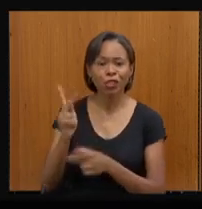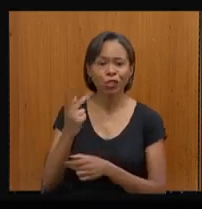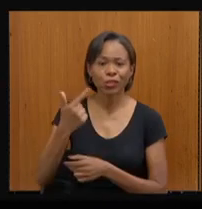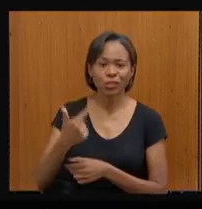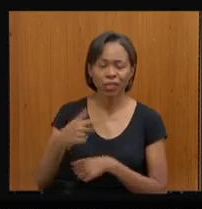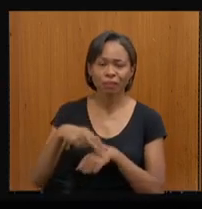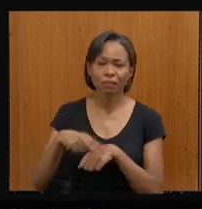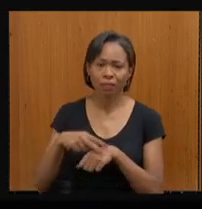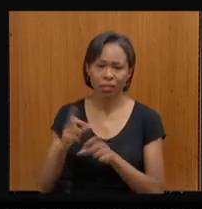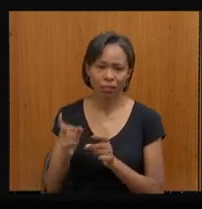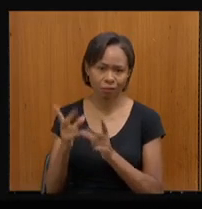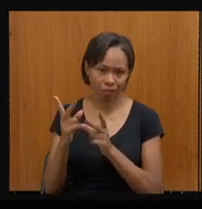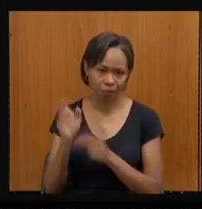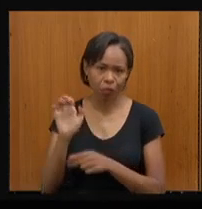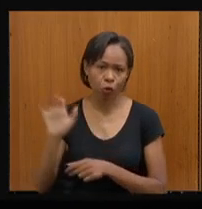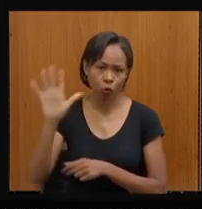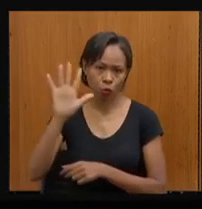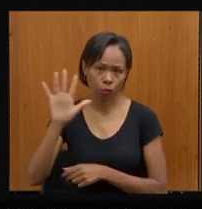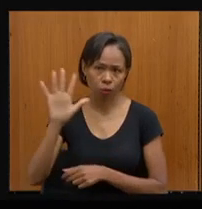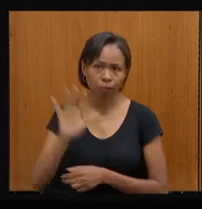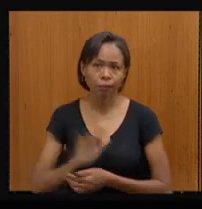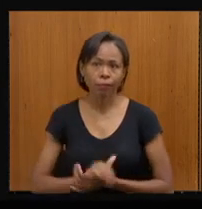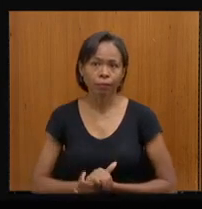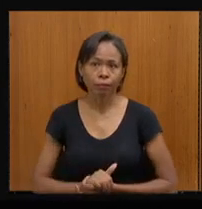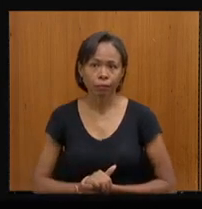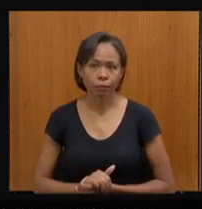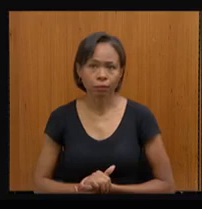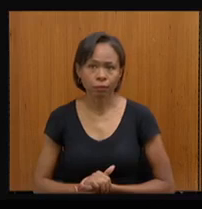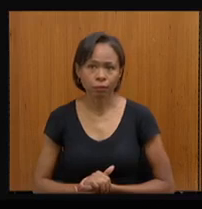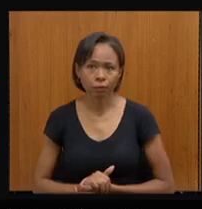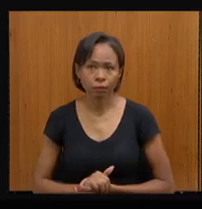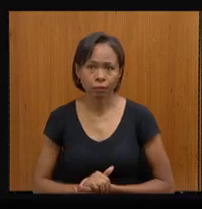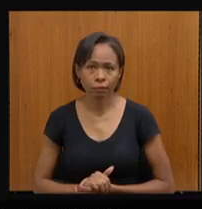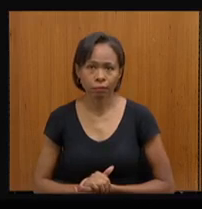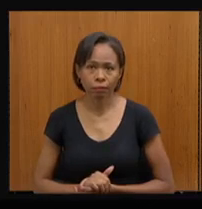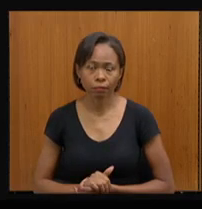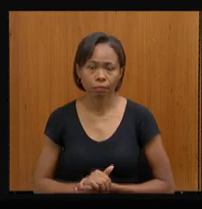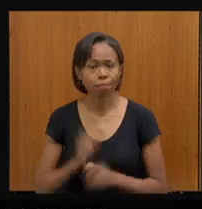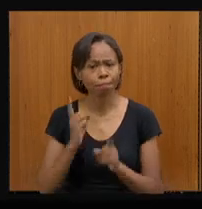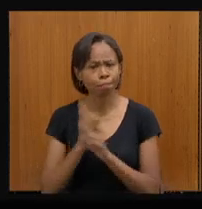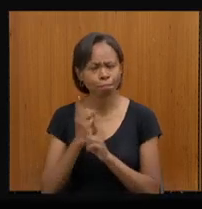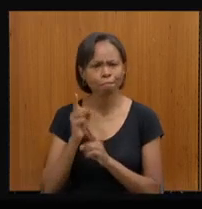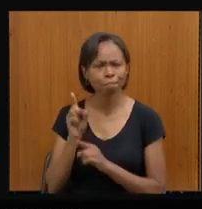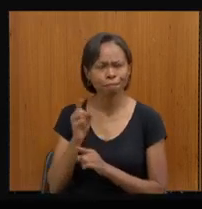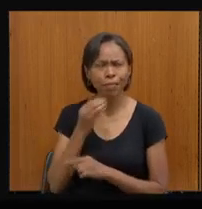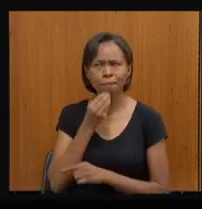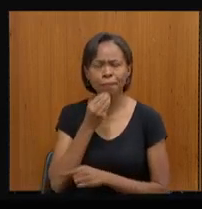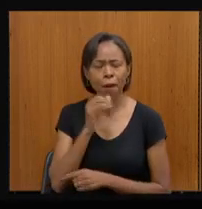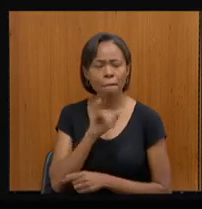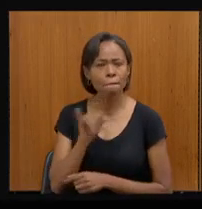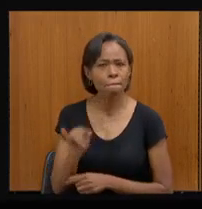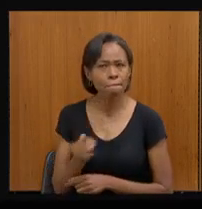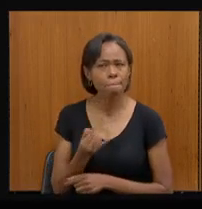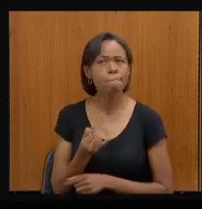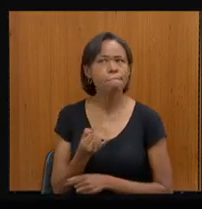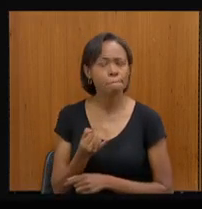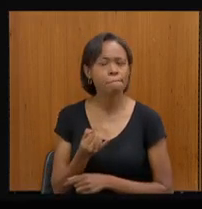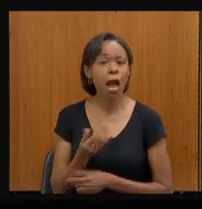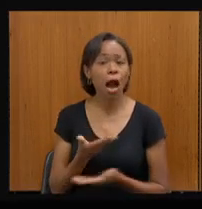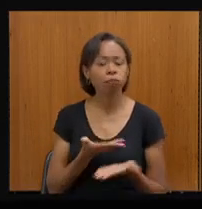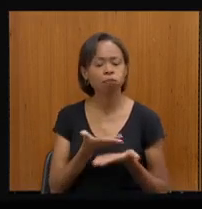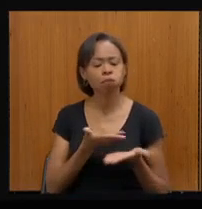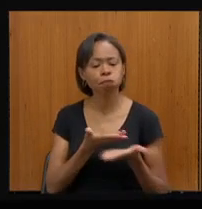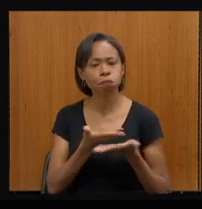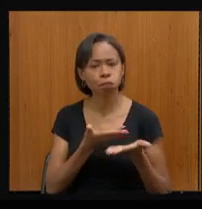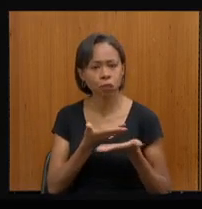passar bom então identificando essa oportunidade houve uma população da